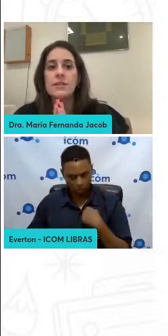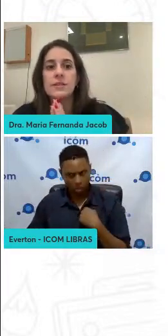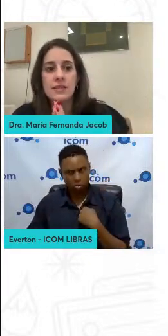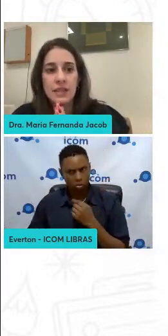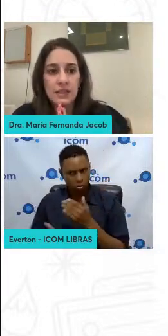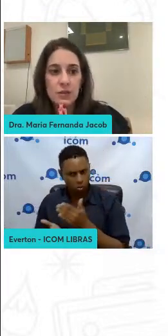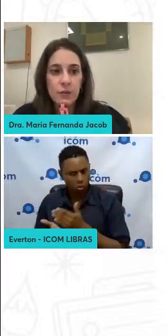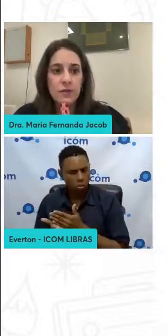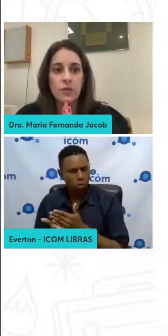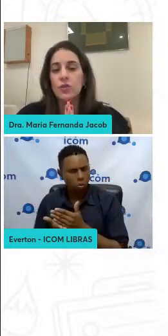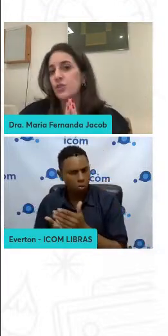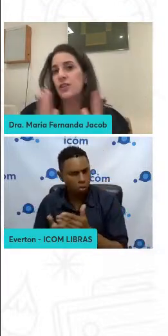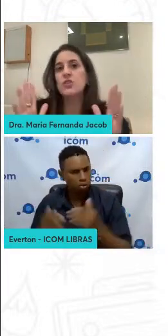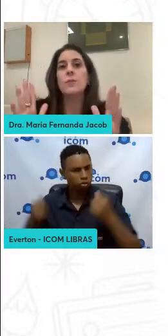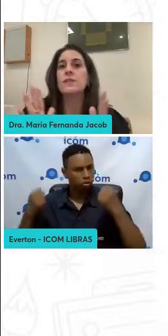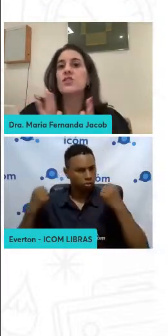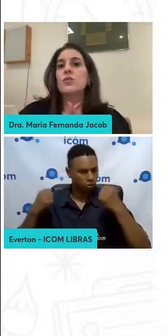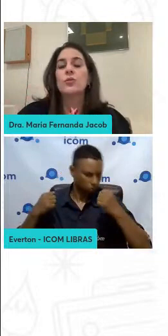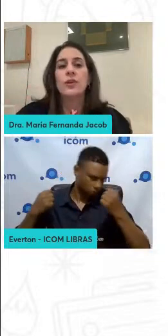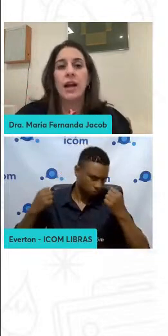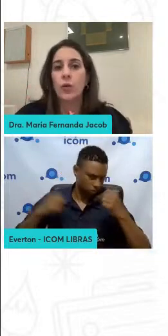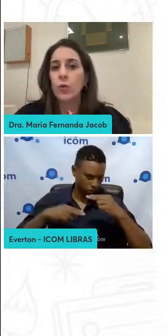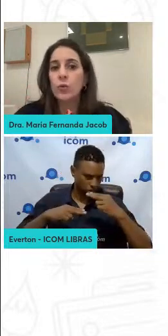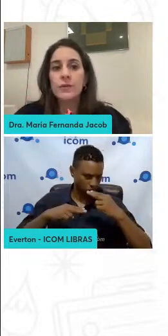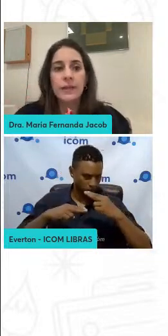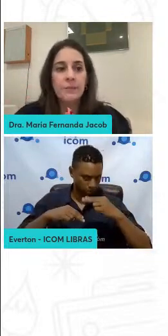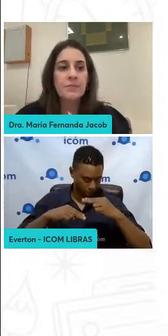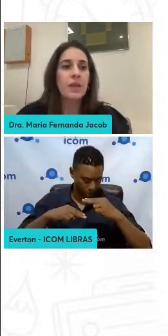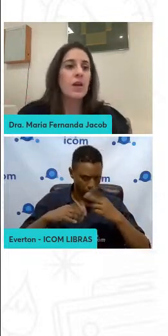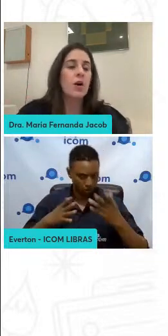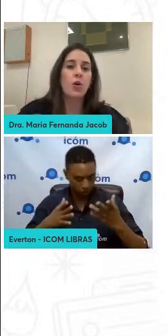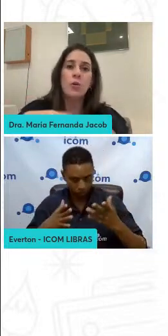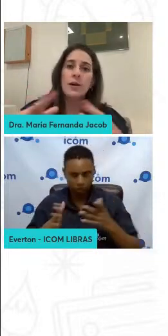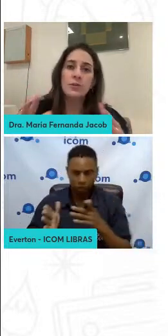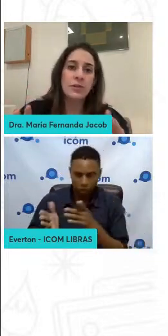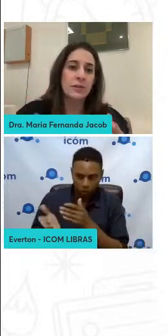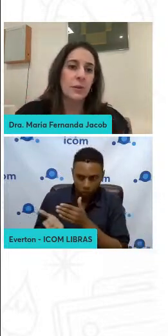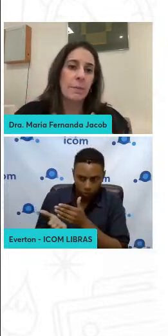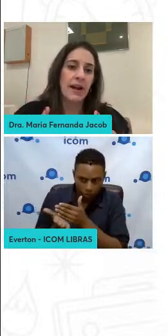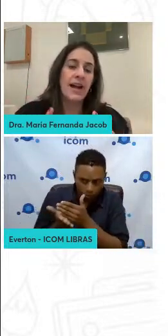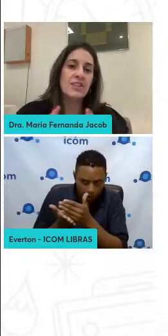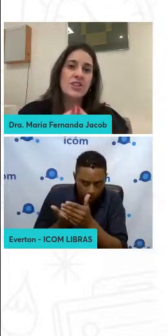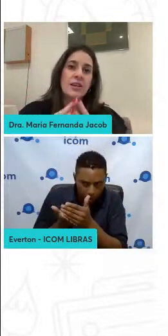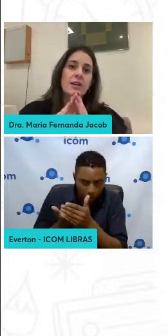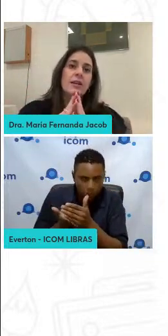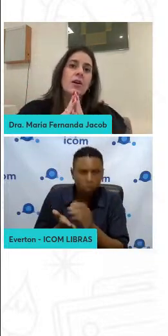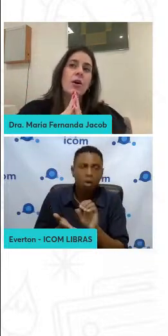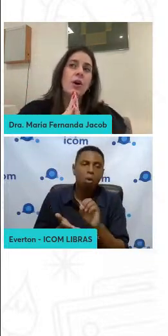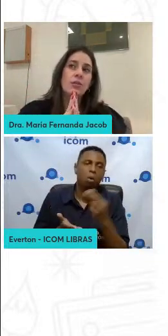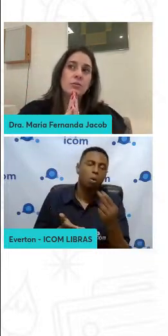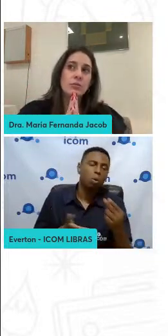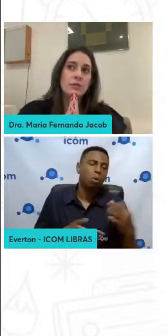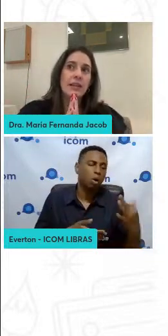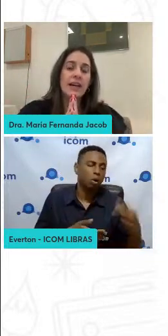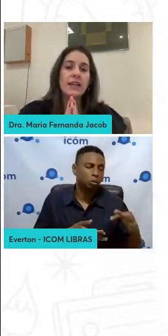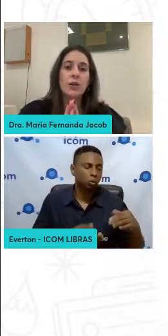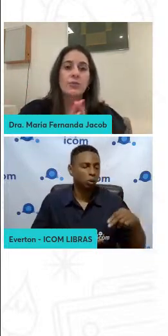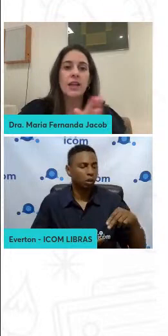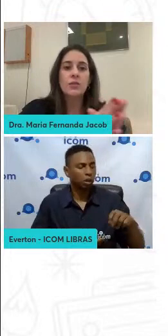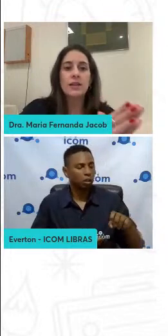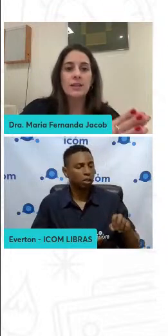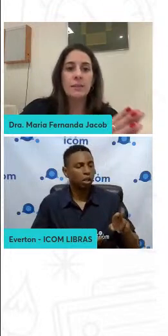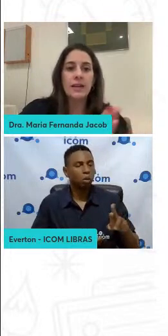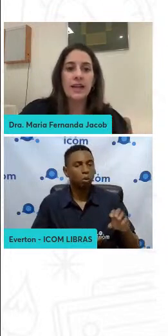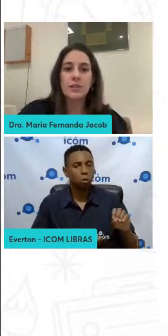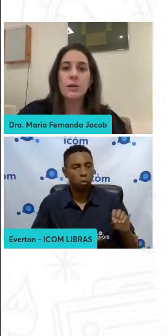com o exercício, se eu estou de frente a um paciente com dor aguda, ou uma dor neuropática, ou será que